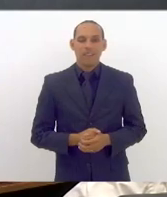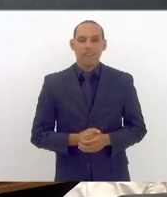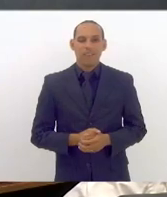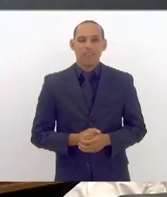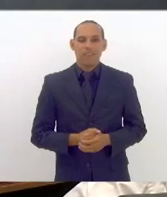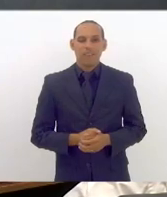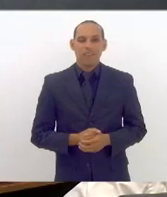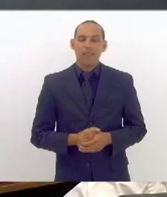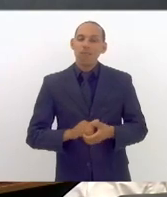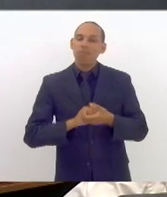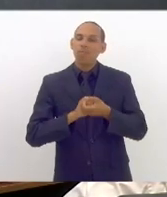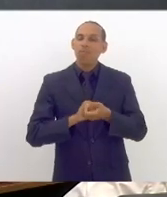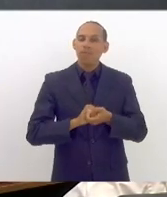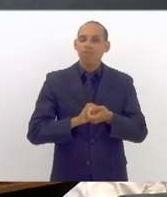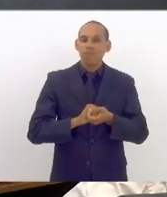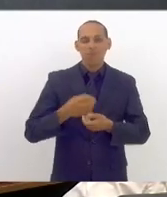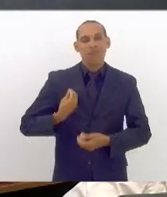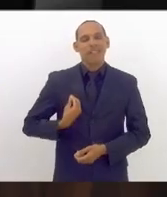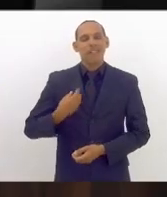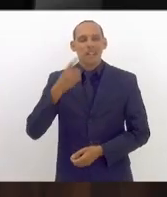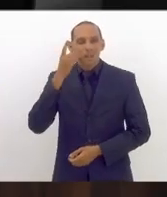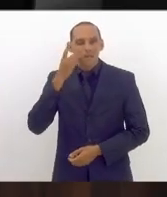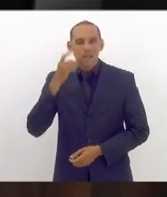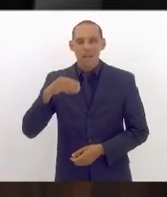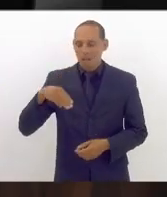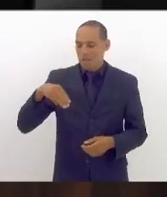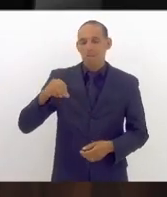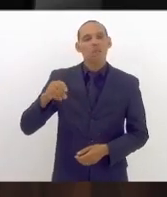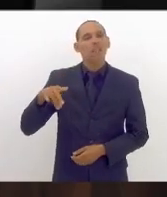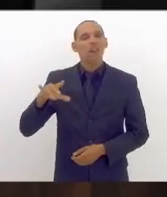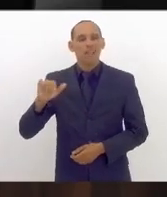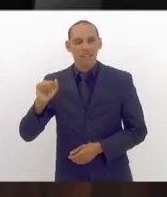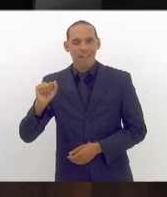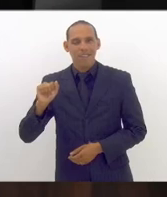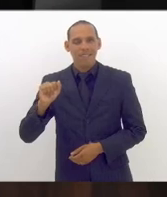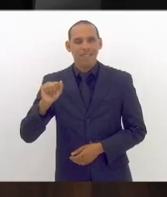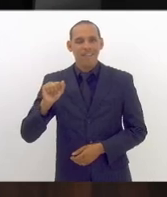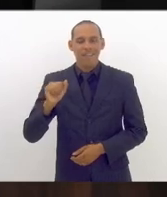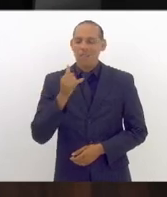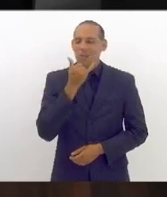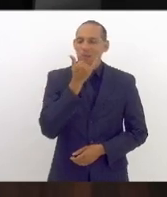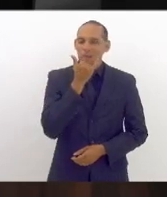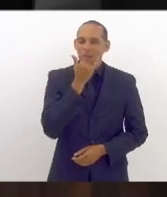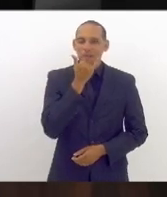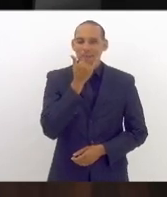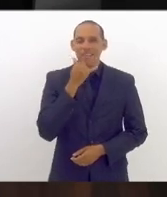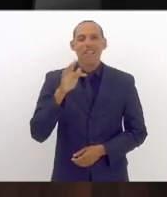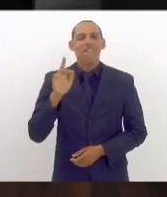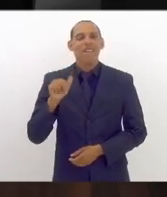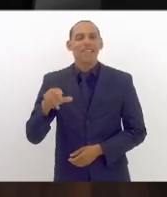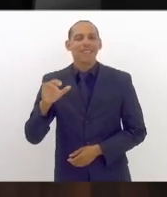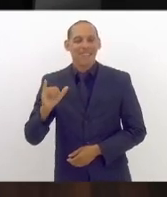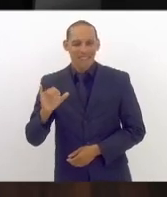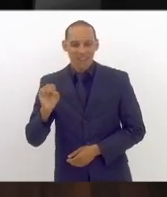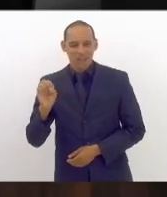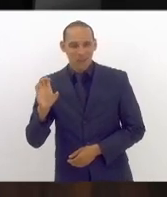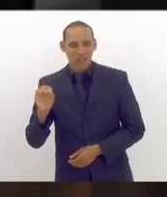quero saudar a presença dos deputados Mônica Rodrigues Mônica perdão Francisco